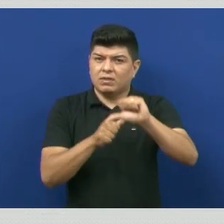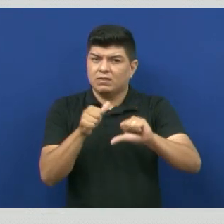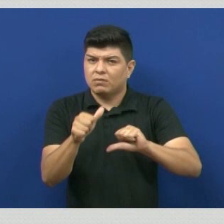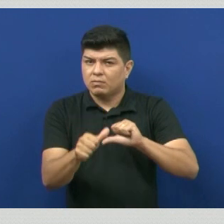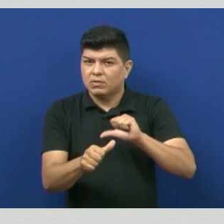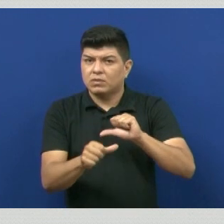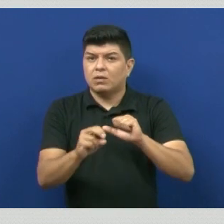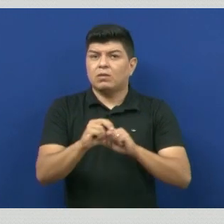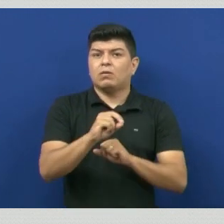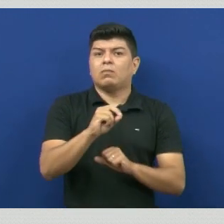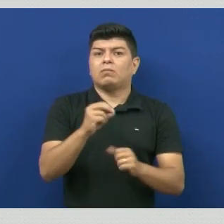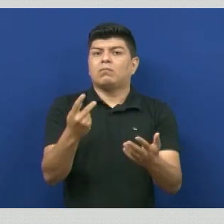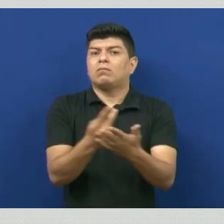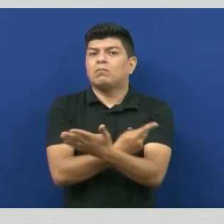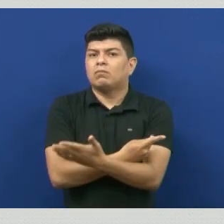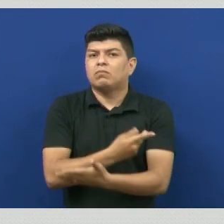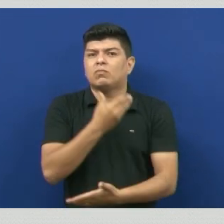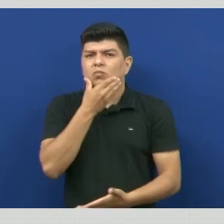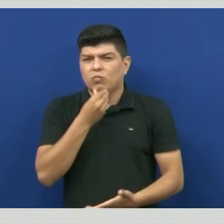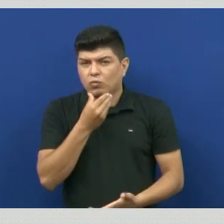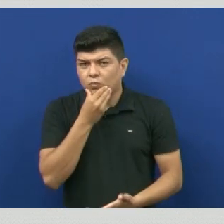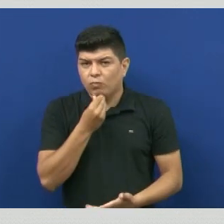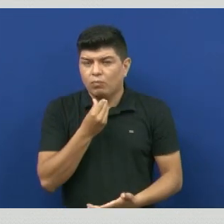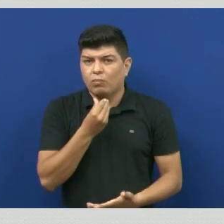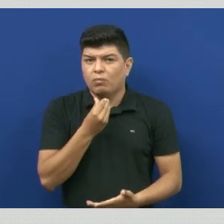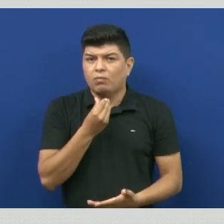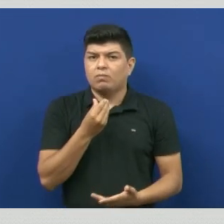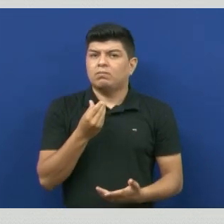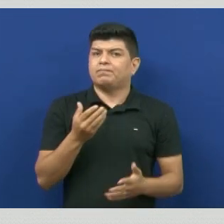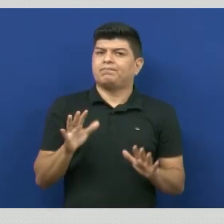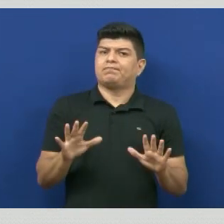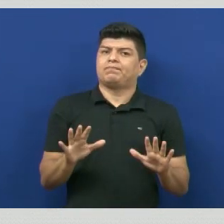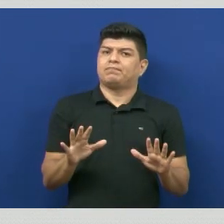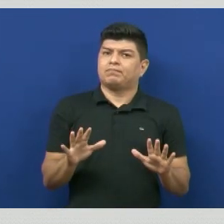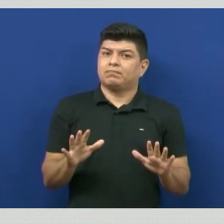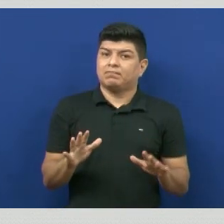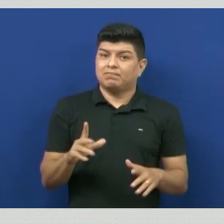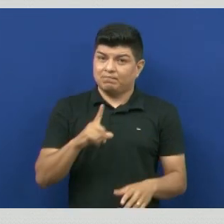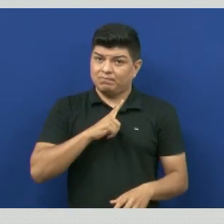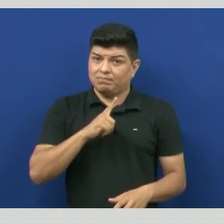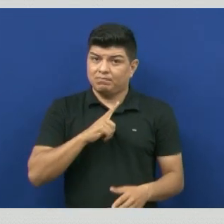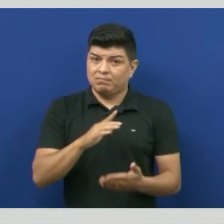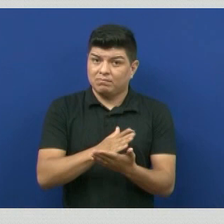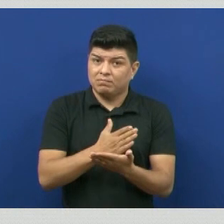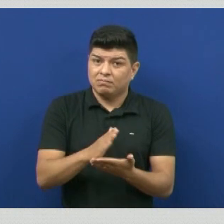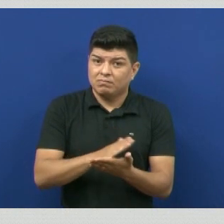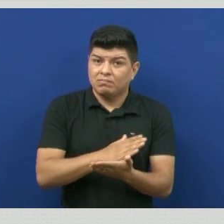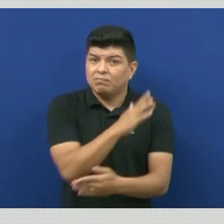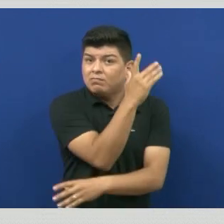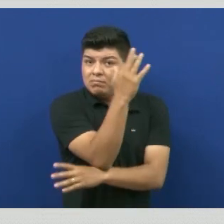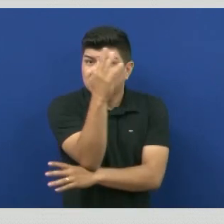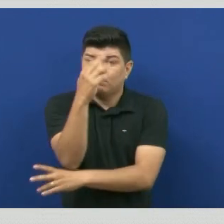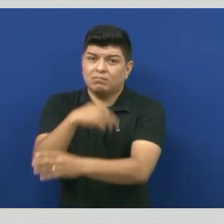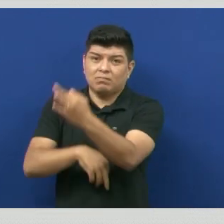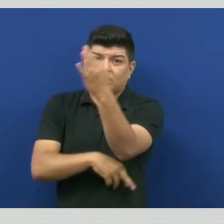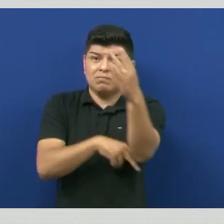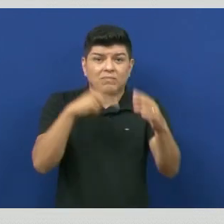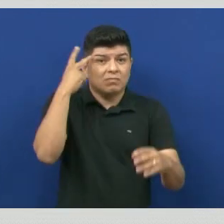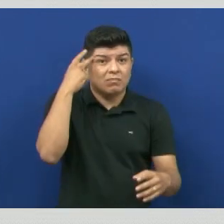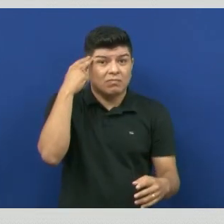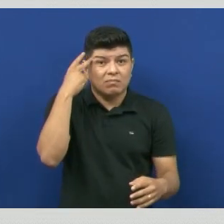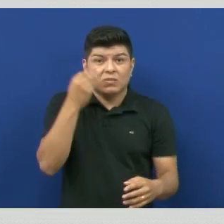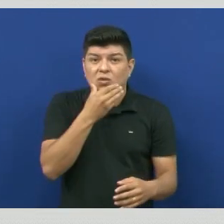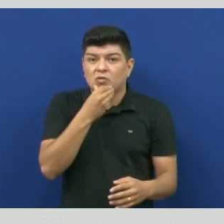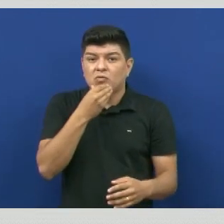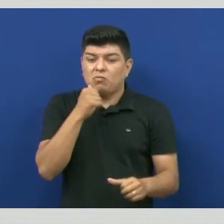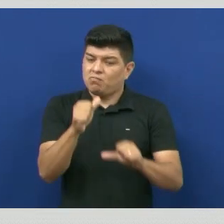transformação ocasionada pela ação humana. Pessoal, existem paisagens naturais onde o ser humano ainda